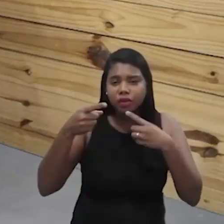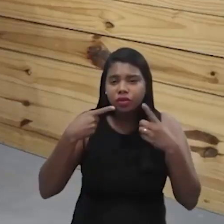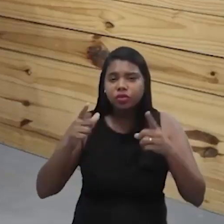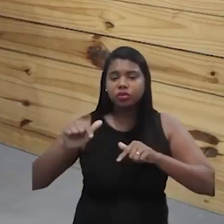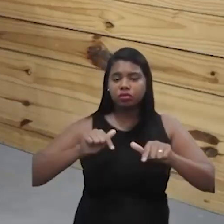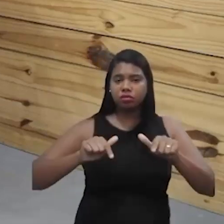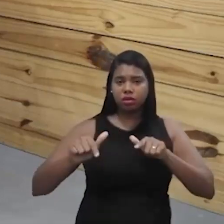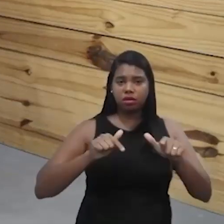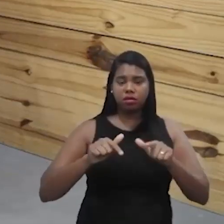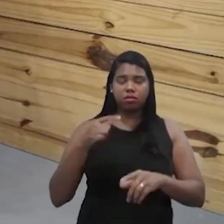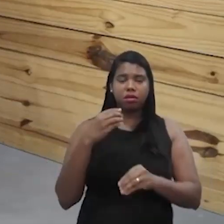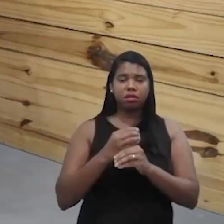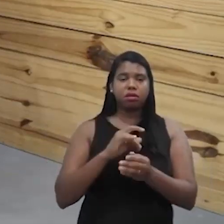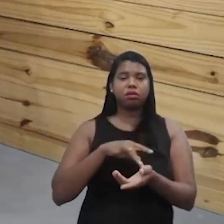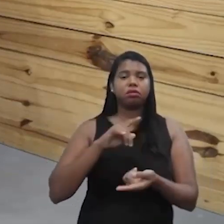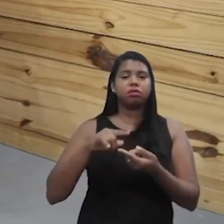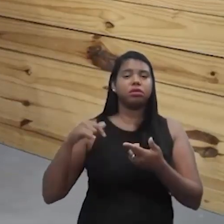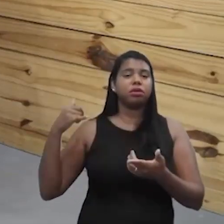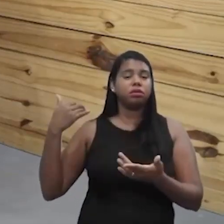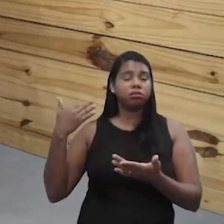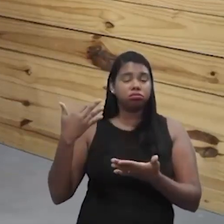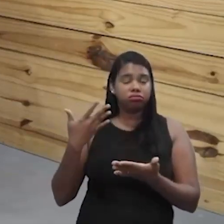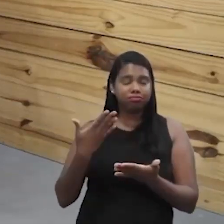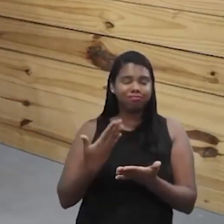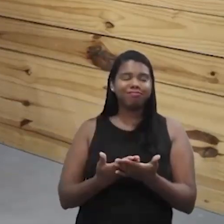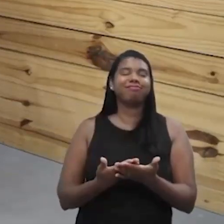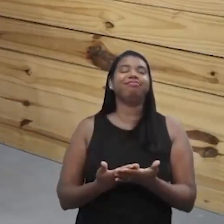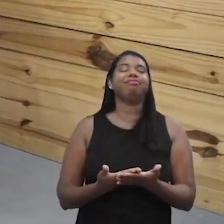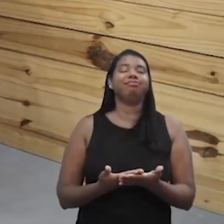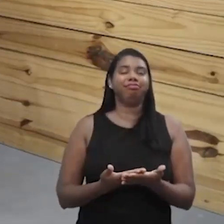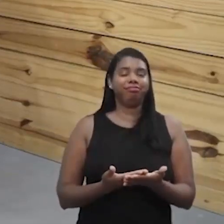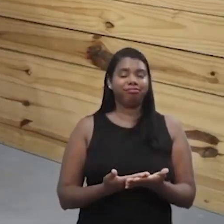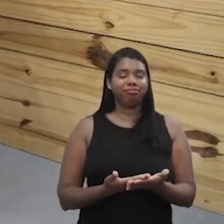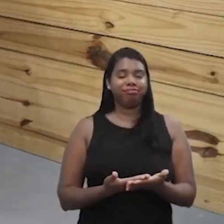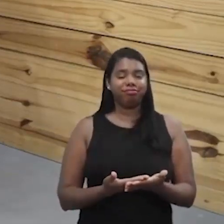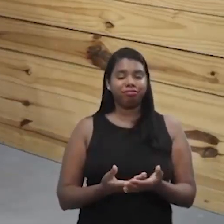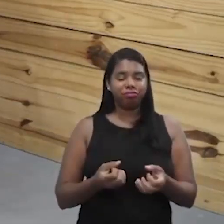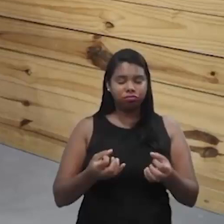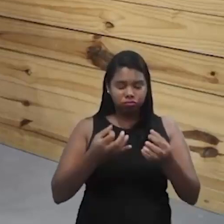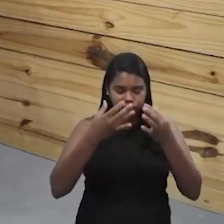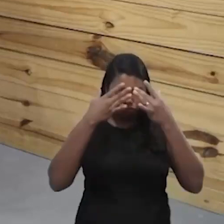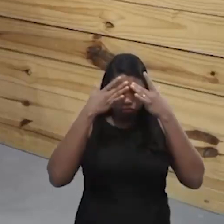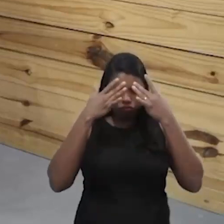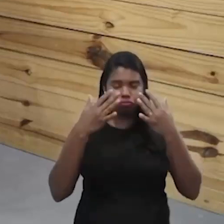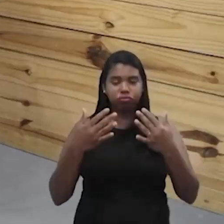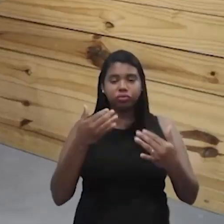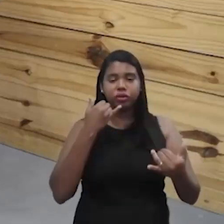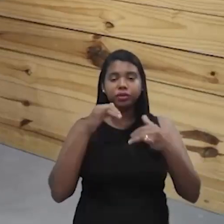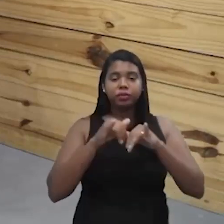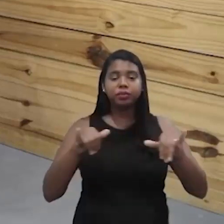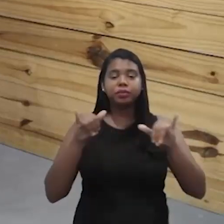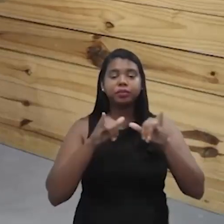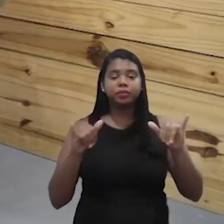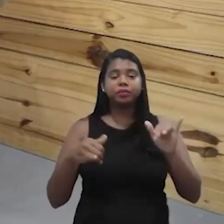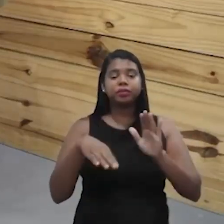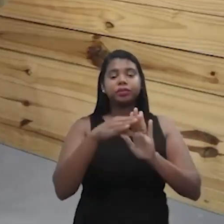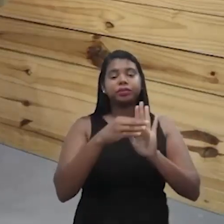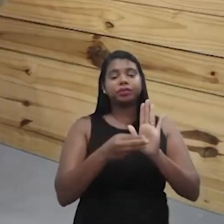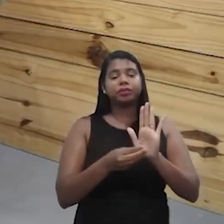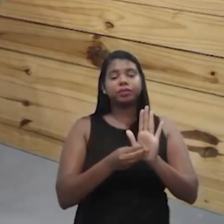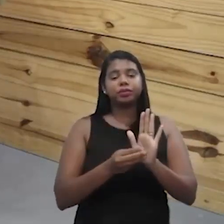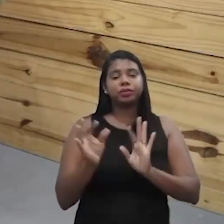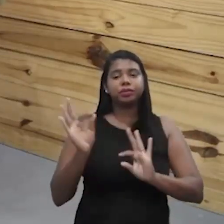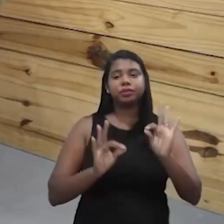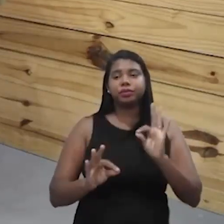muito sobre aquilo, e, consequentemente, ele vai ter esse apanhado de informações e procurar direcionar as suas ações de acordo